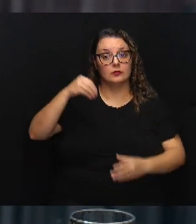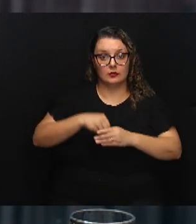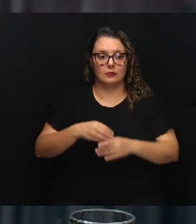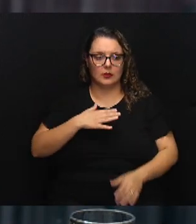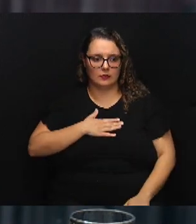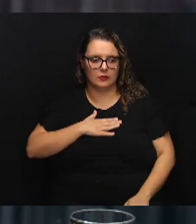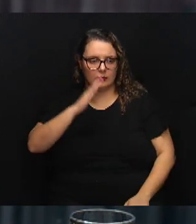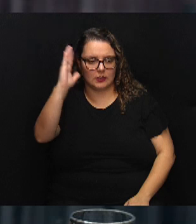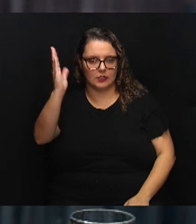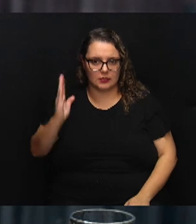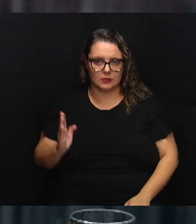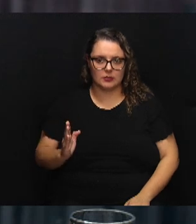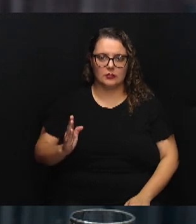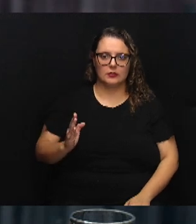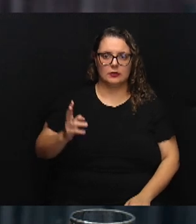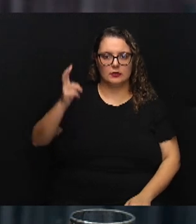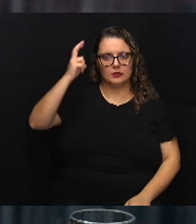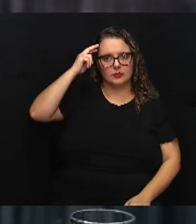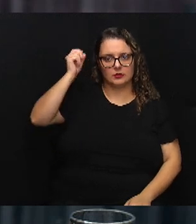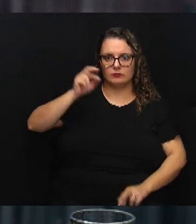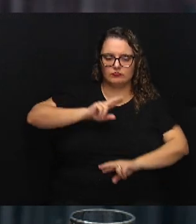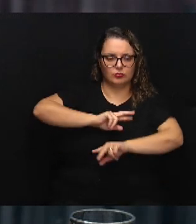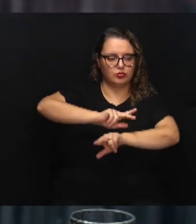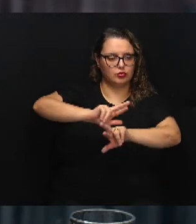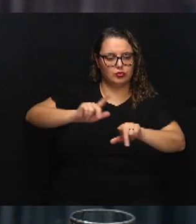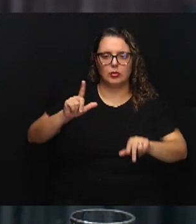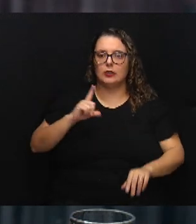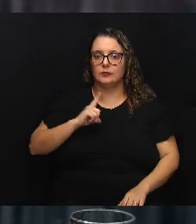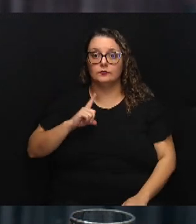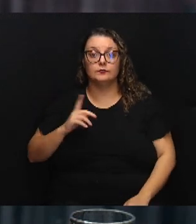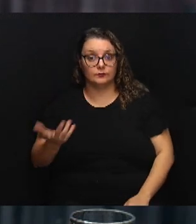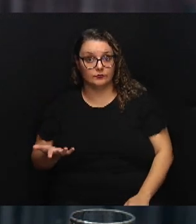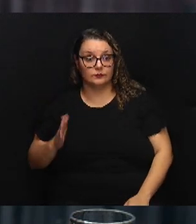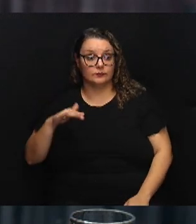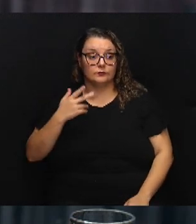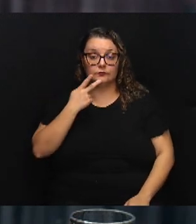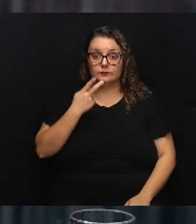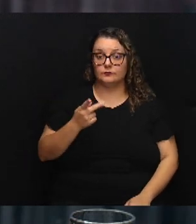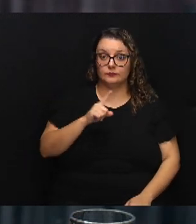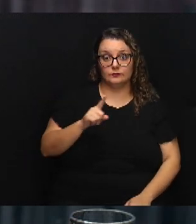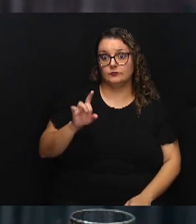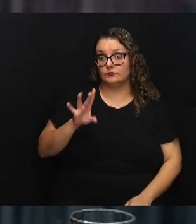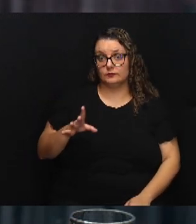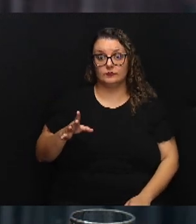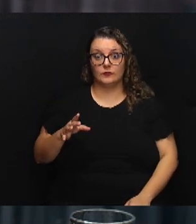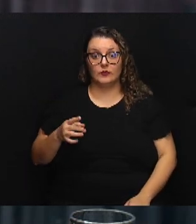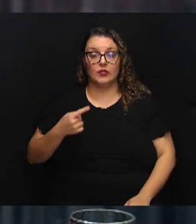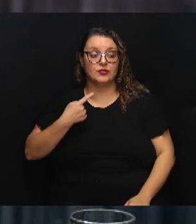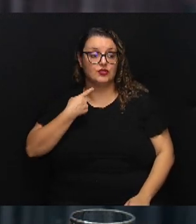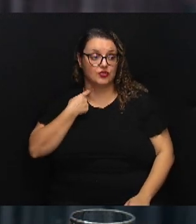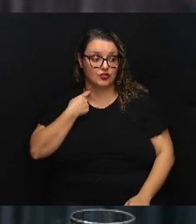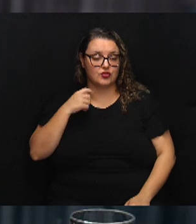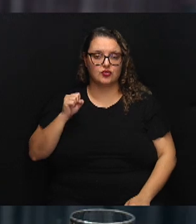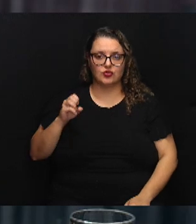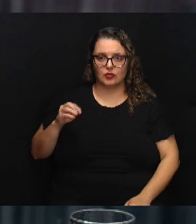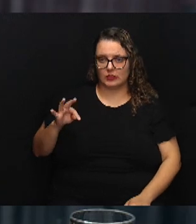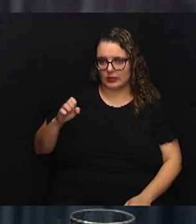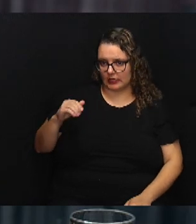uma das culturas mais diversas que tem, né? Quando a gente fala não só de sotaque, mas a história do